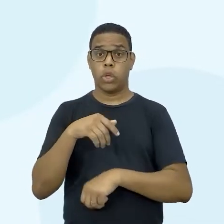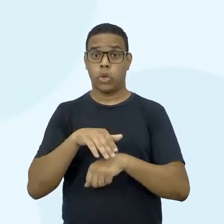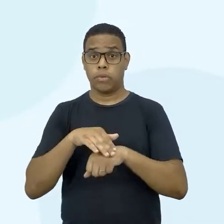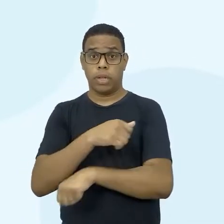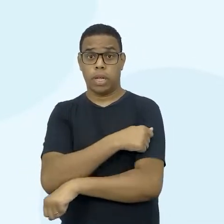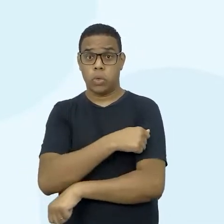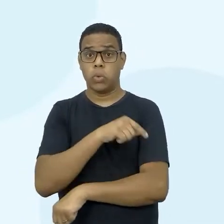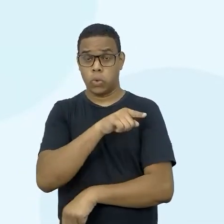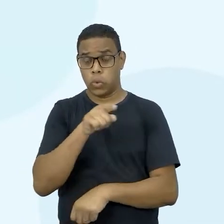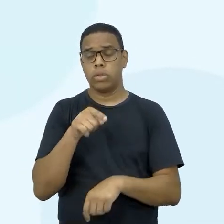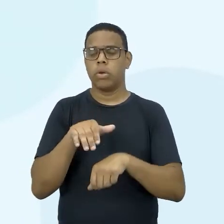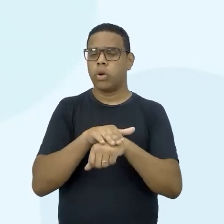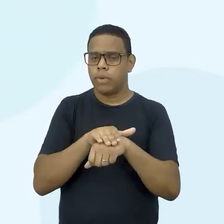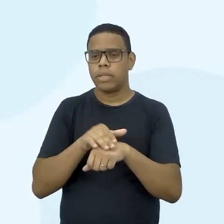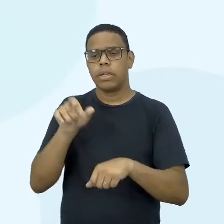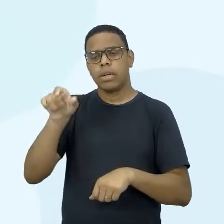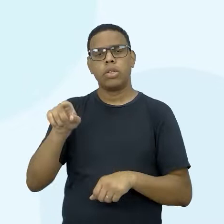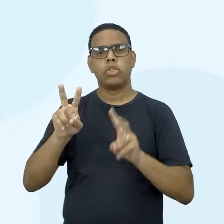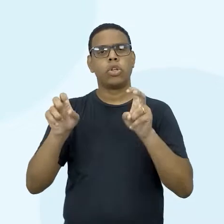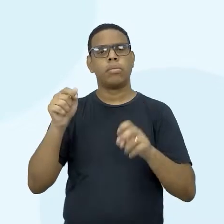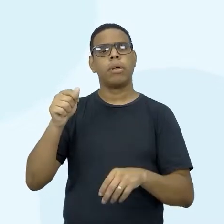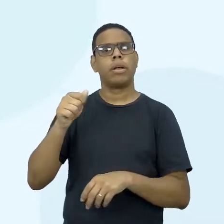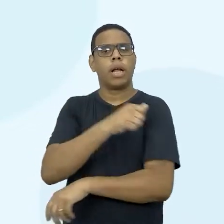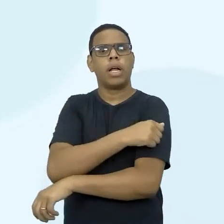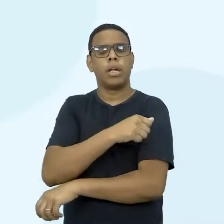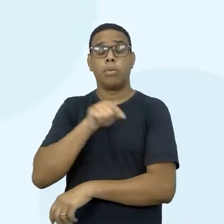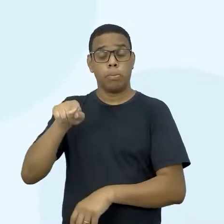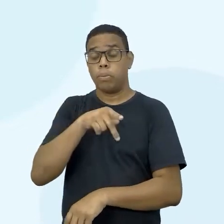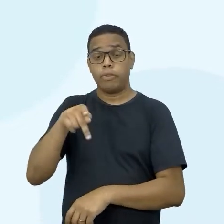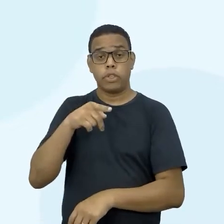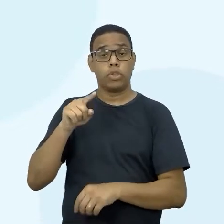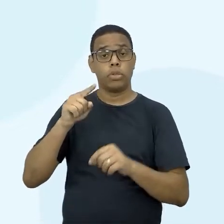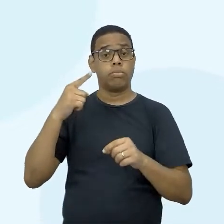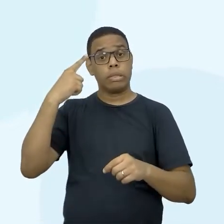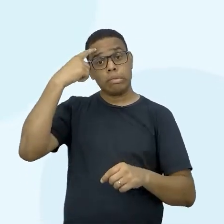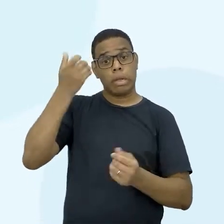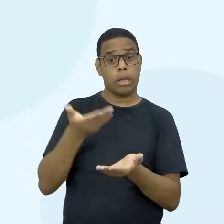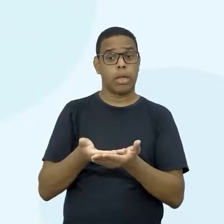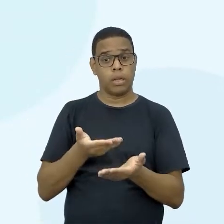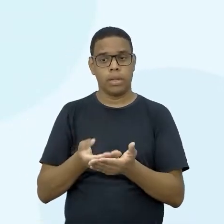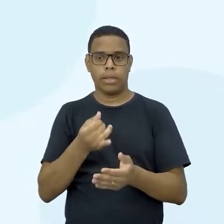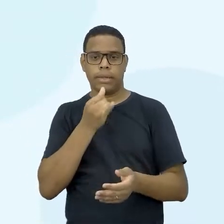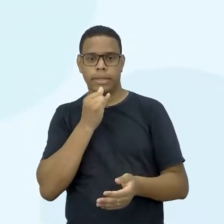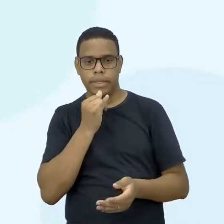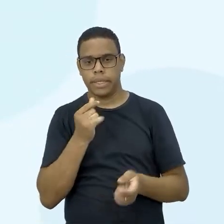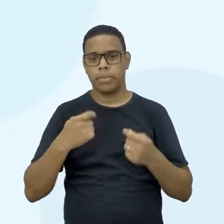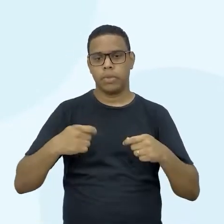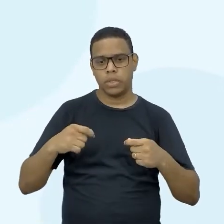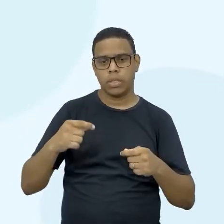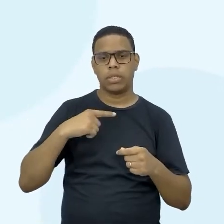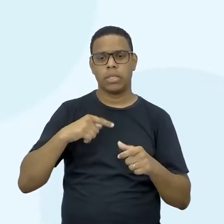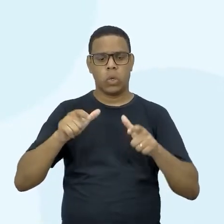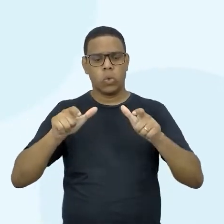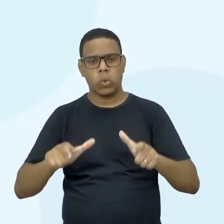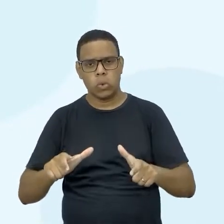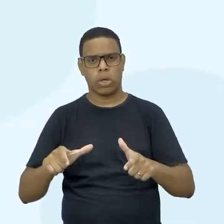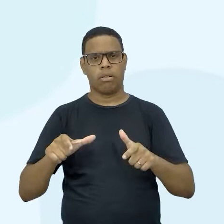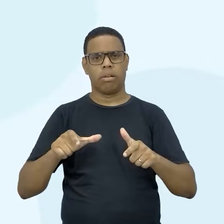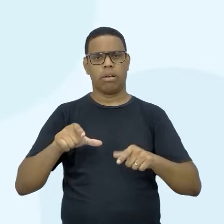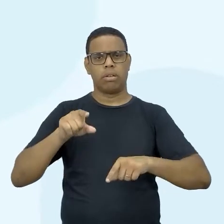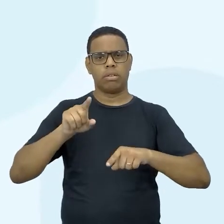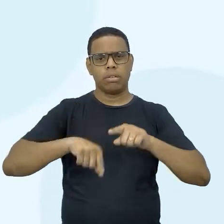tá? Com o professor sobre suas ideias para a aula. Por exemplo, dizer se vai demandar determinado espaço,